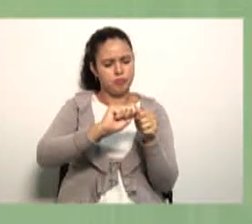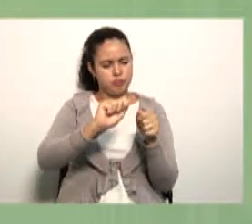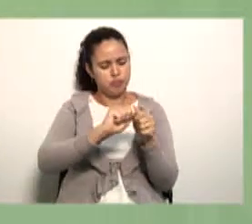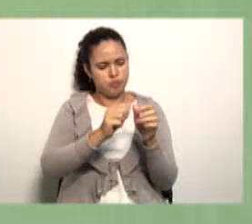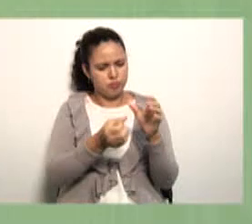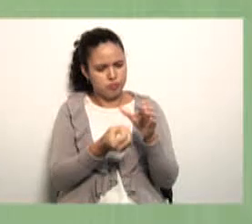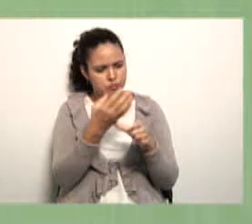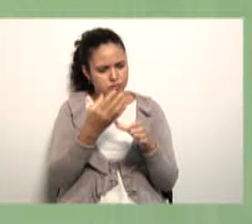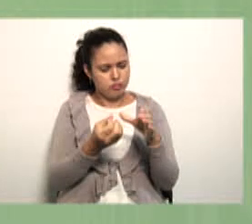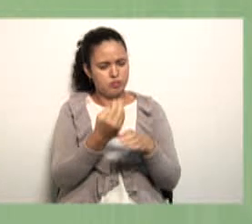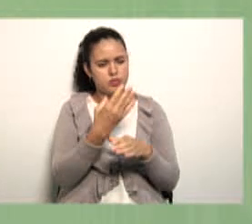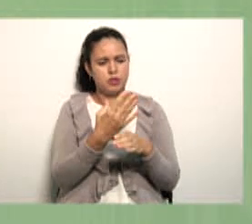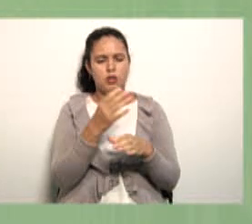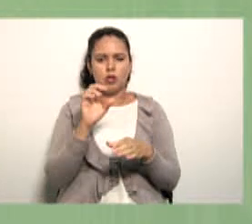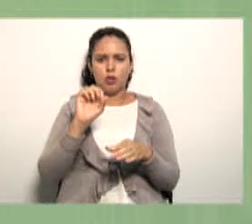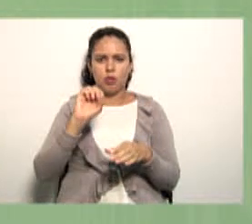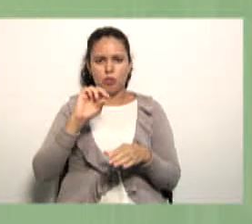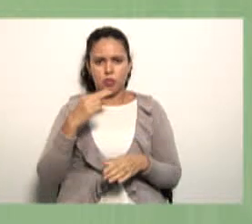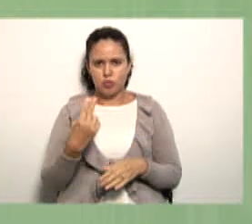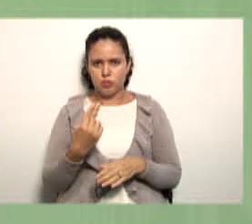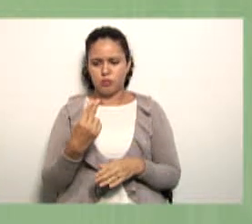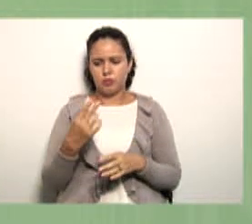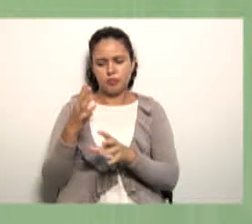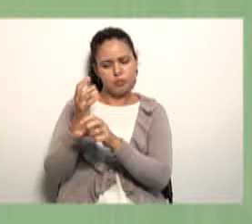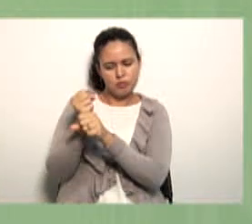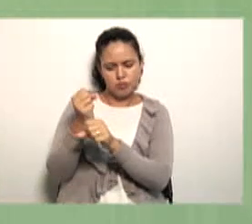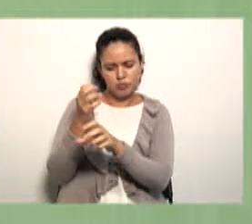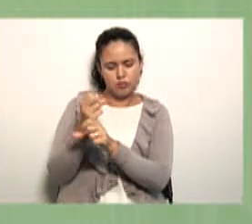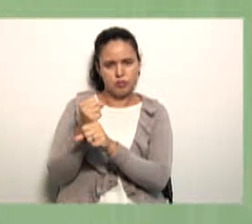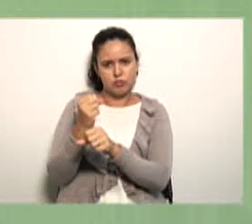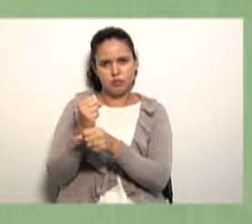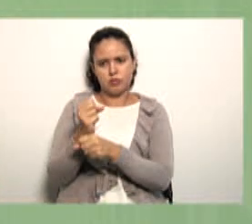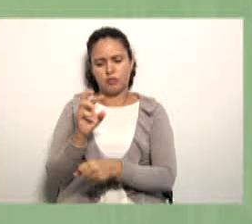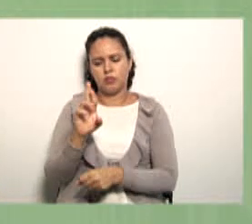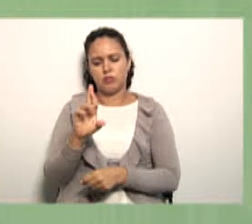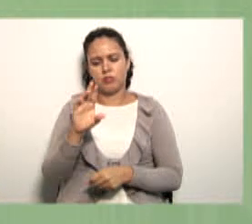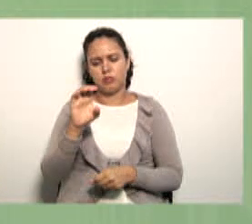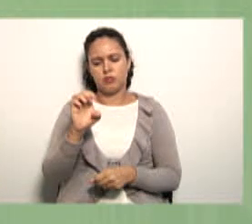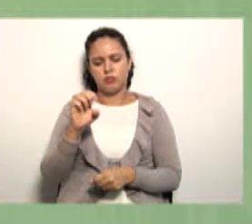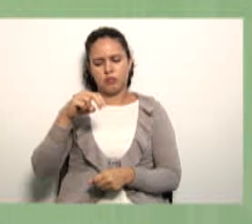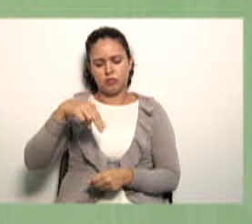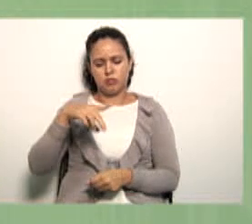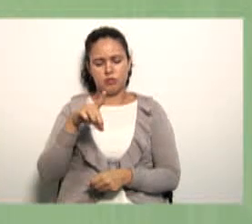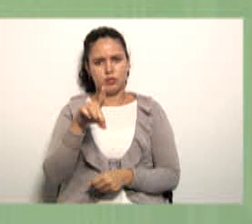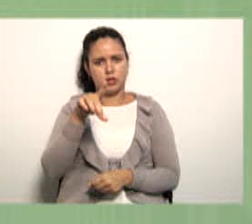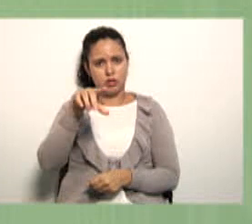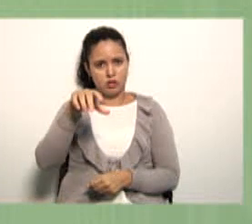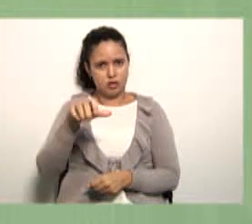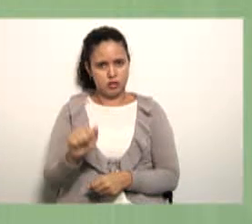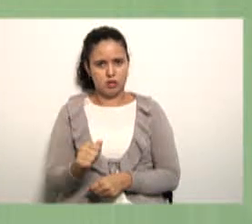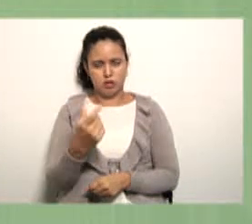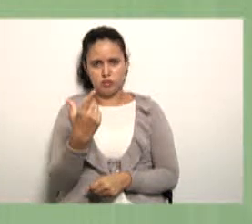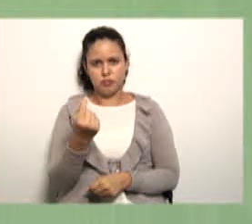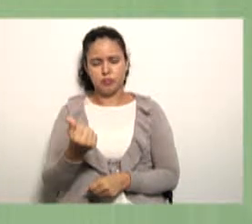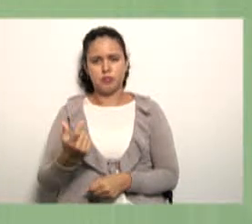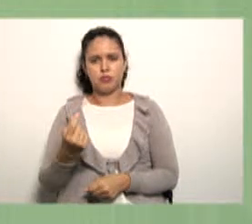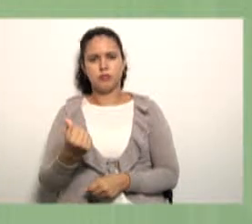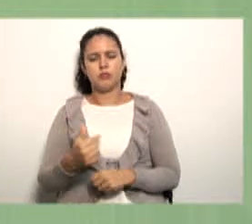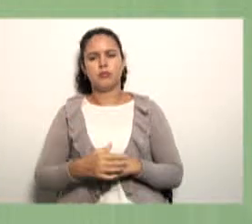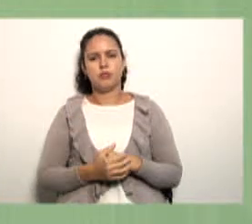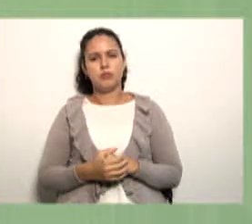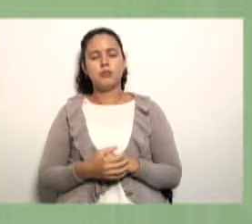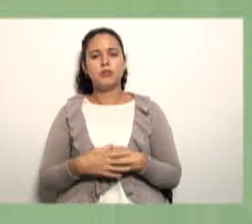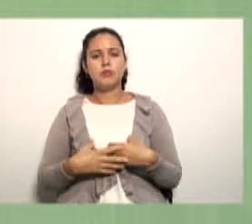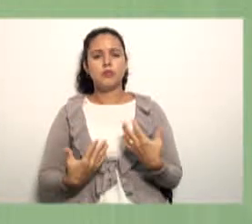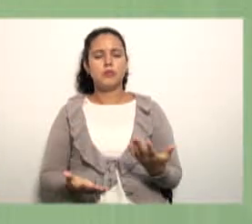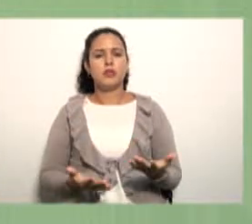ou somatórias da renda, né? Somatórias da renda nacional, da renda. A ideia aqui